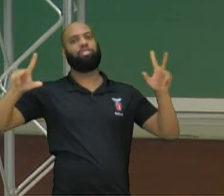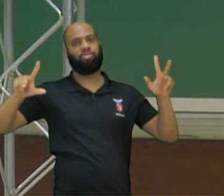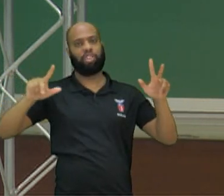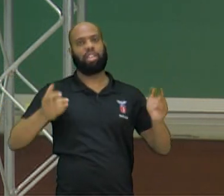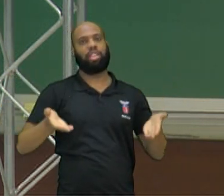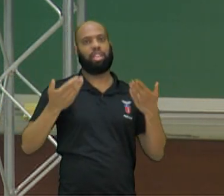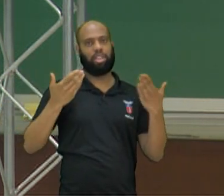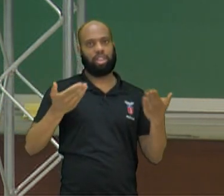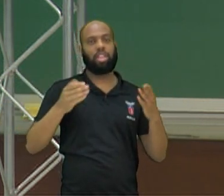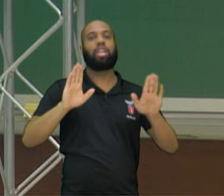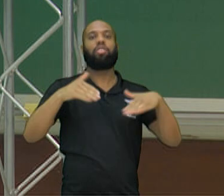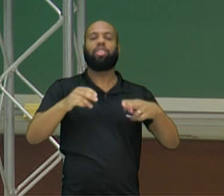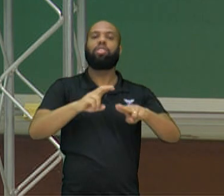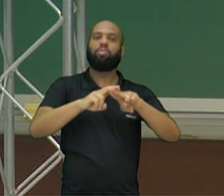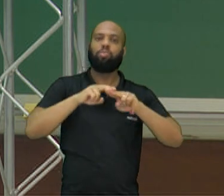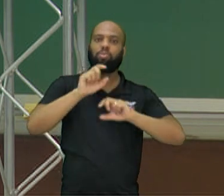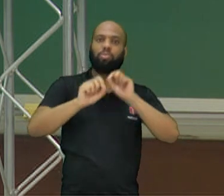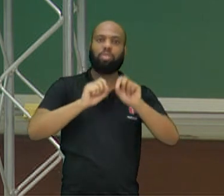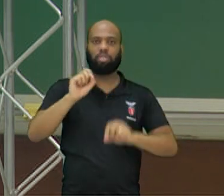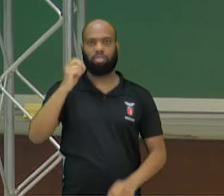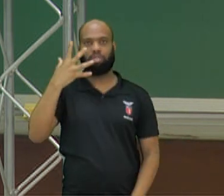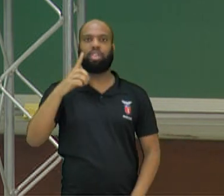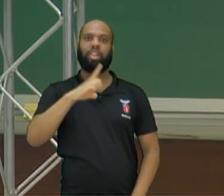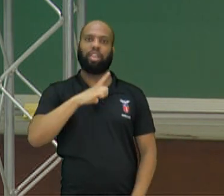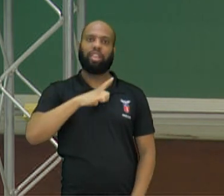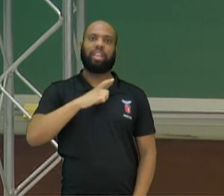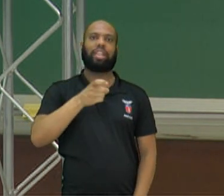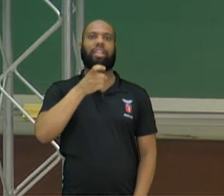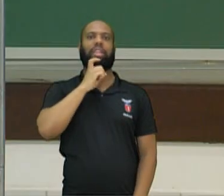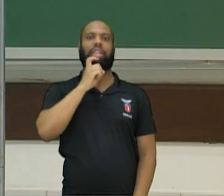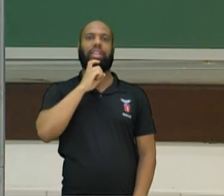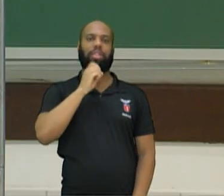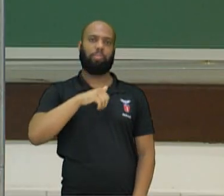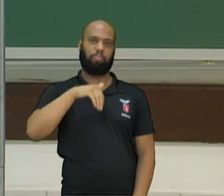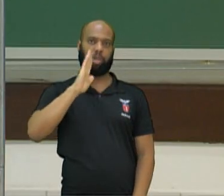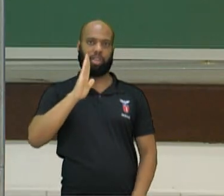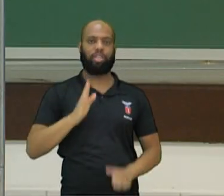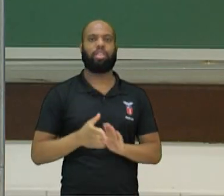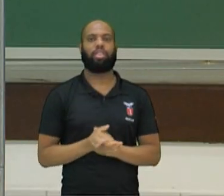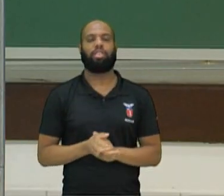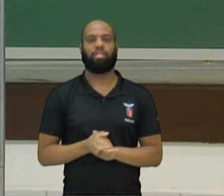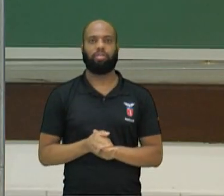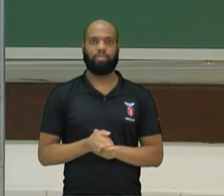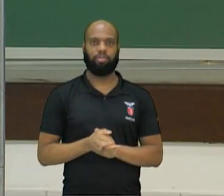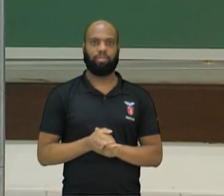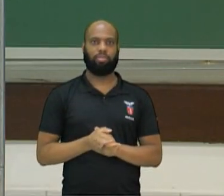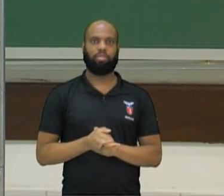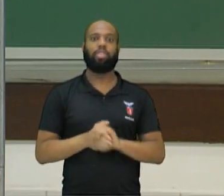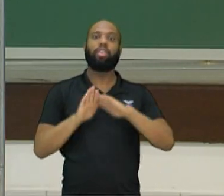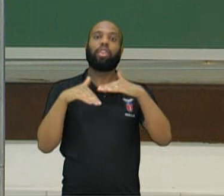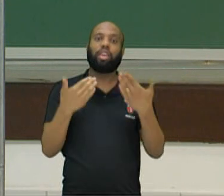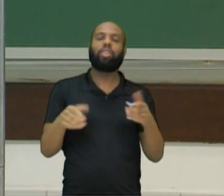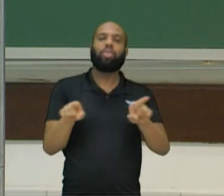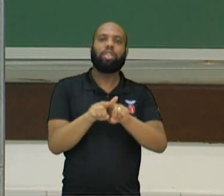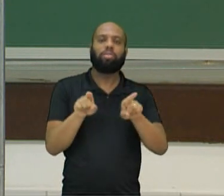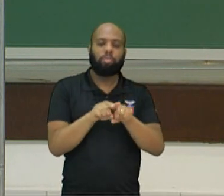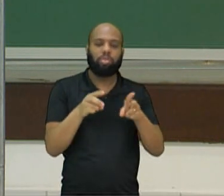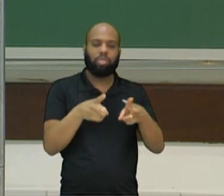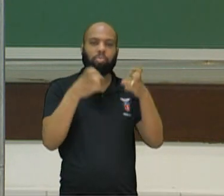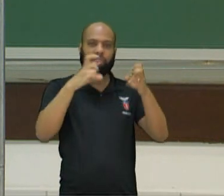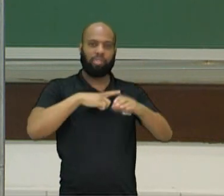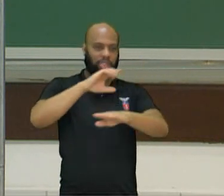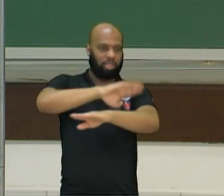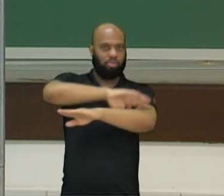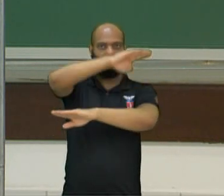tornar rarefeito, as temperaturas acabam também sendo mais baixas. Aí vale lembrar também, estudante, quando você observa uma imagem do Monte